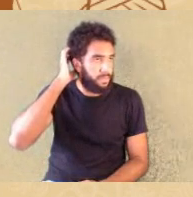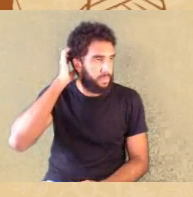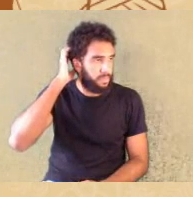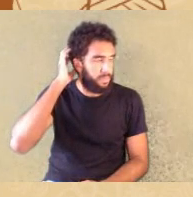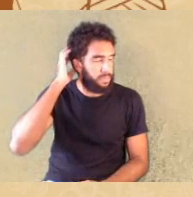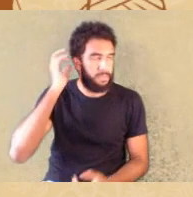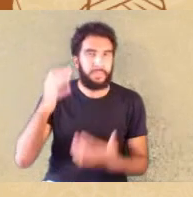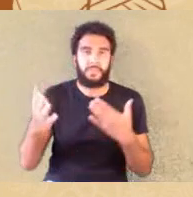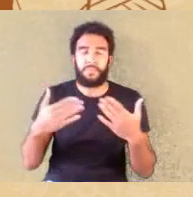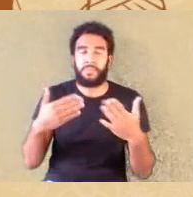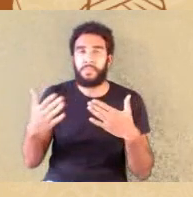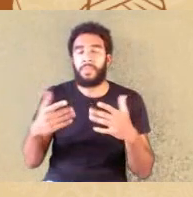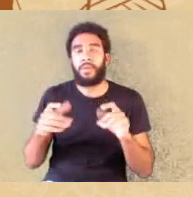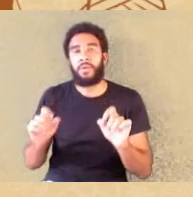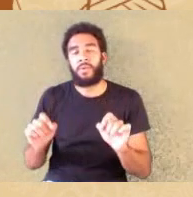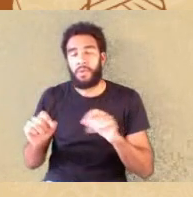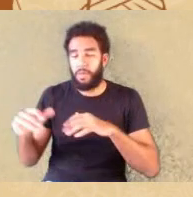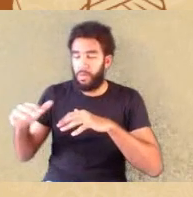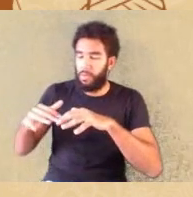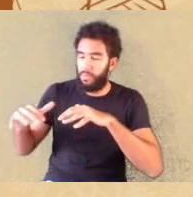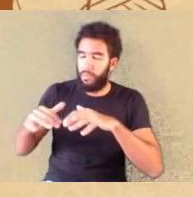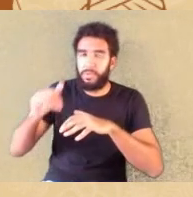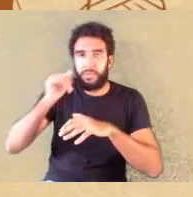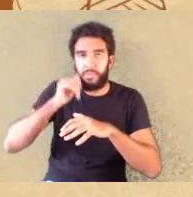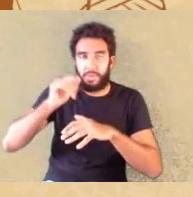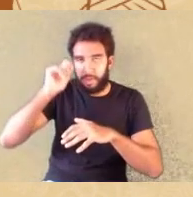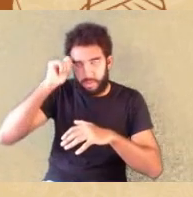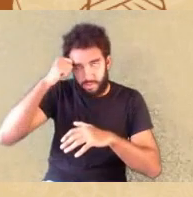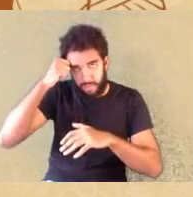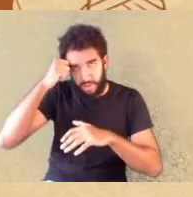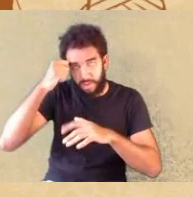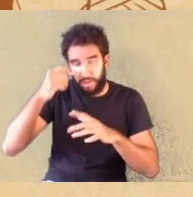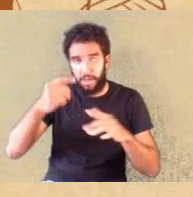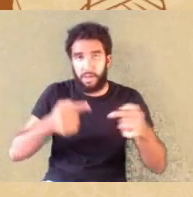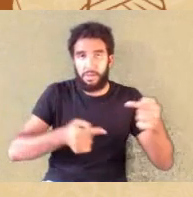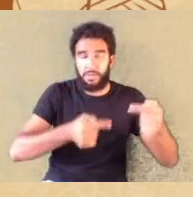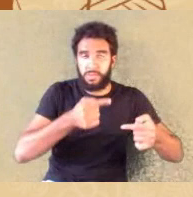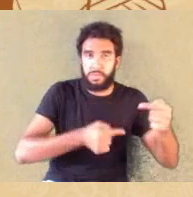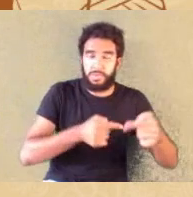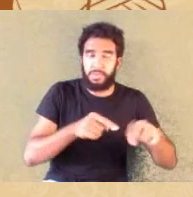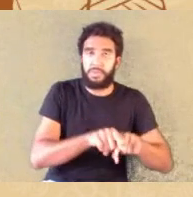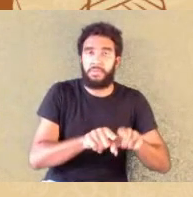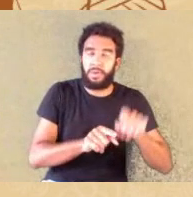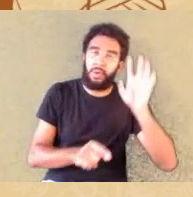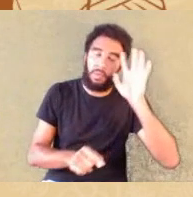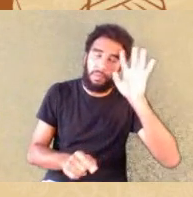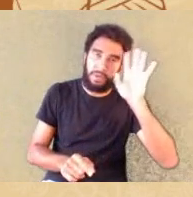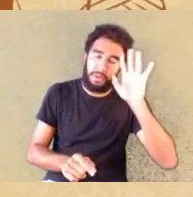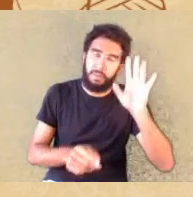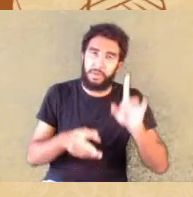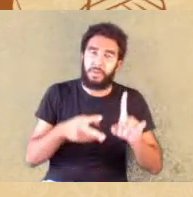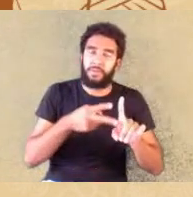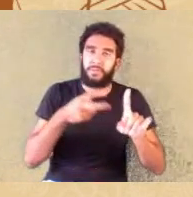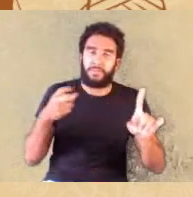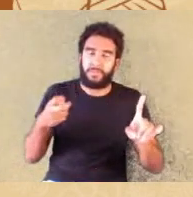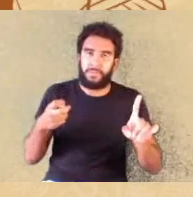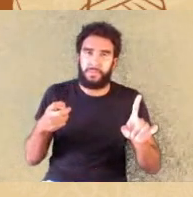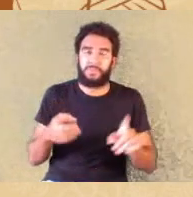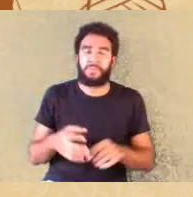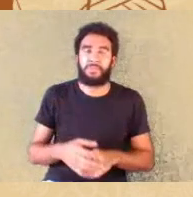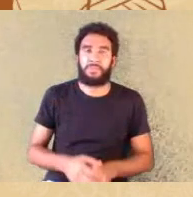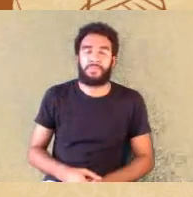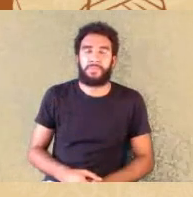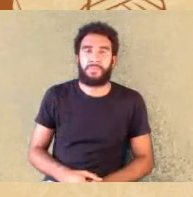esse movimento das mulheres negras e um diálogo com o pensamento indígena, né? Do princípio do bem viver, que é do